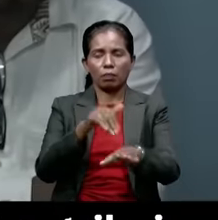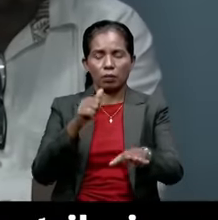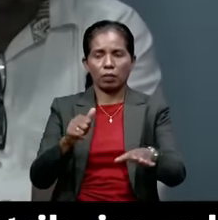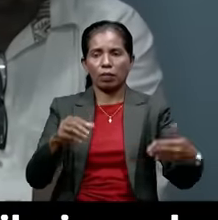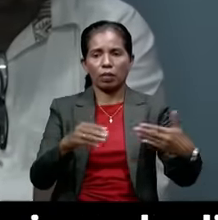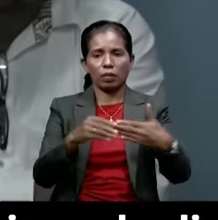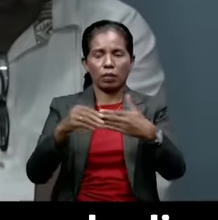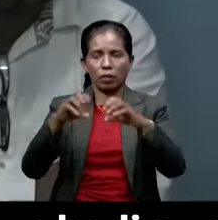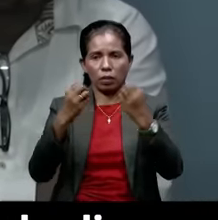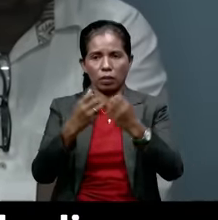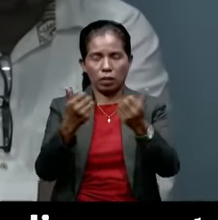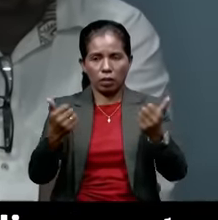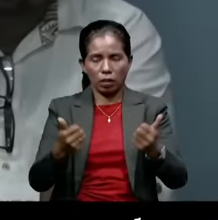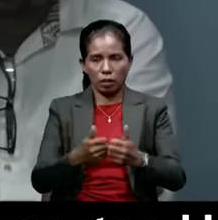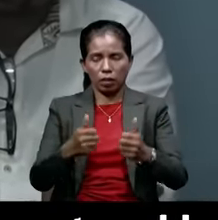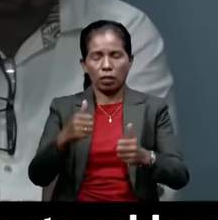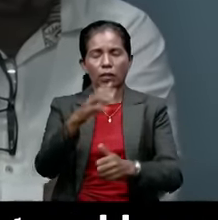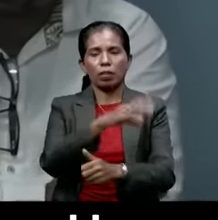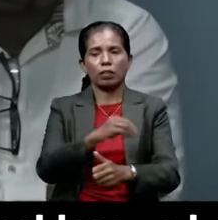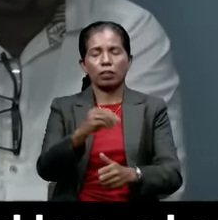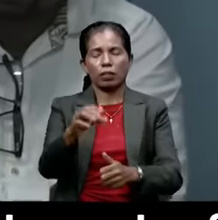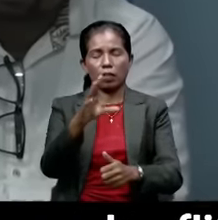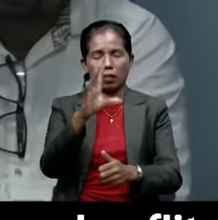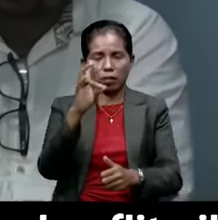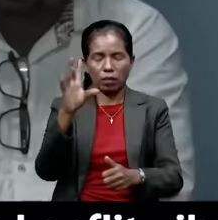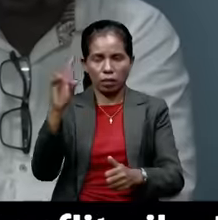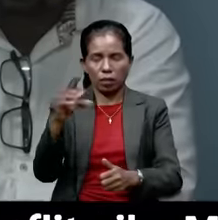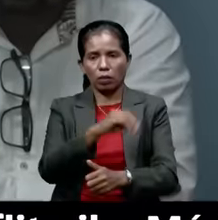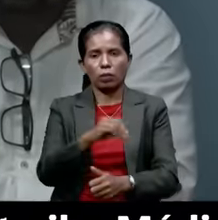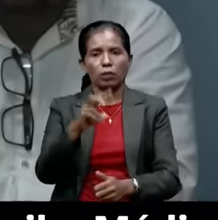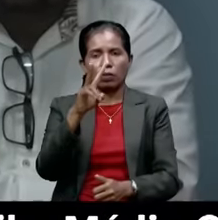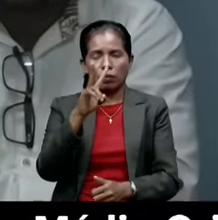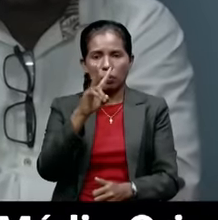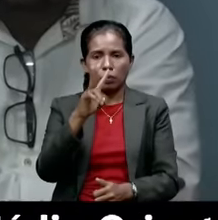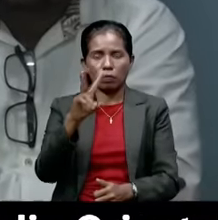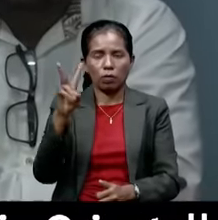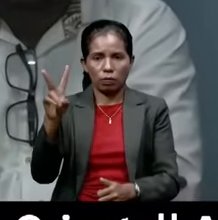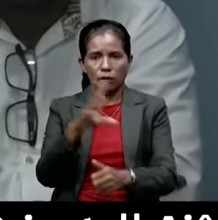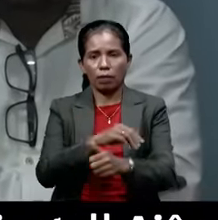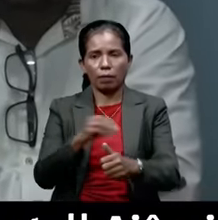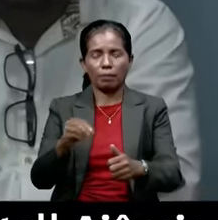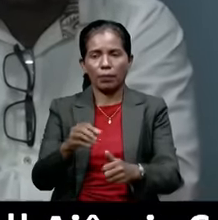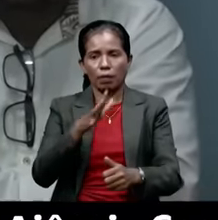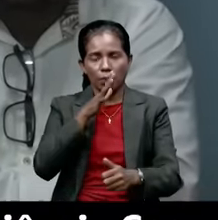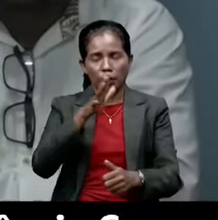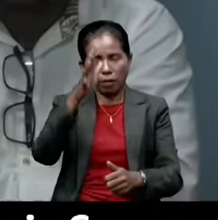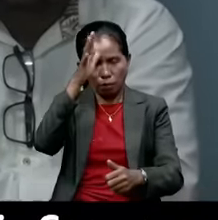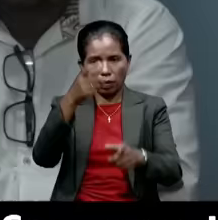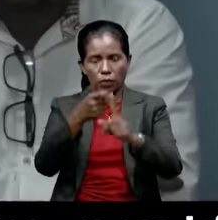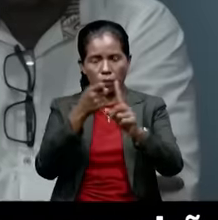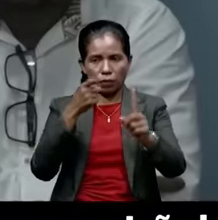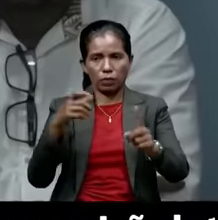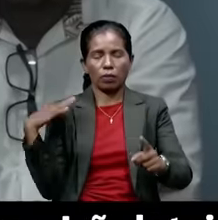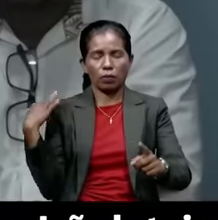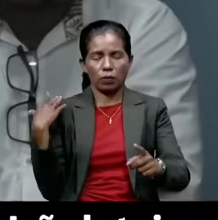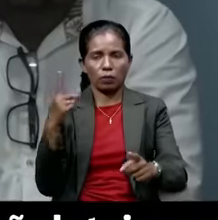da organização Arte Ritual Sateten no Arte Marciais PSAT, no MOS, Inan Aman, o se